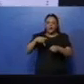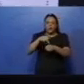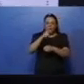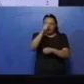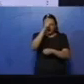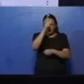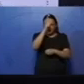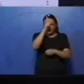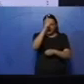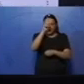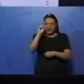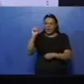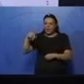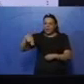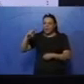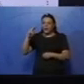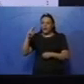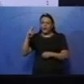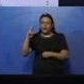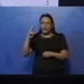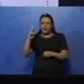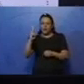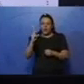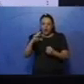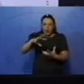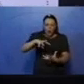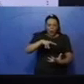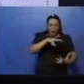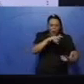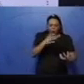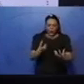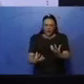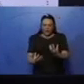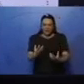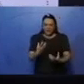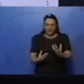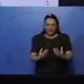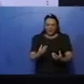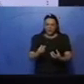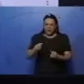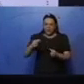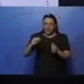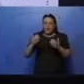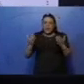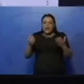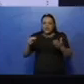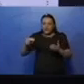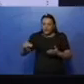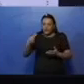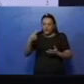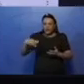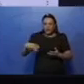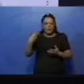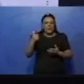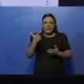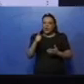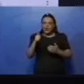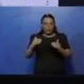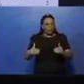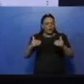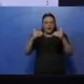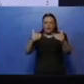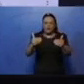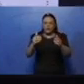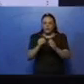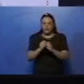sobre aquecimento do planeta chega ao seu 23º ano sem avanço significativo à vista. Ao contrário,